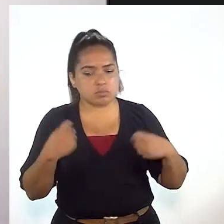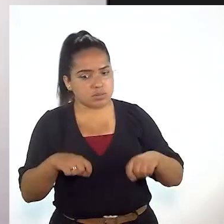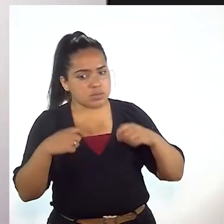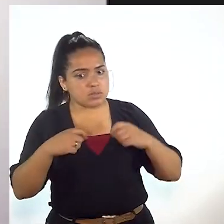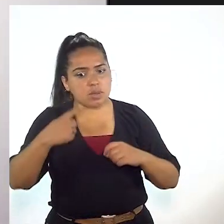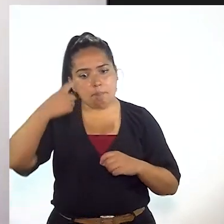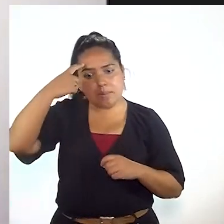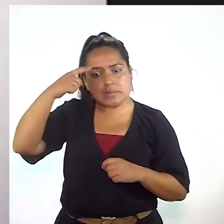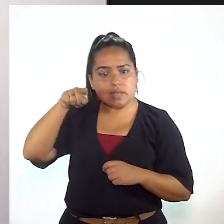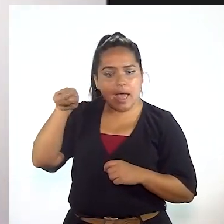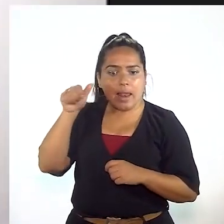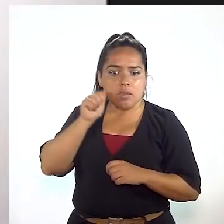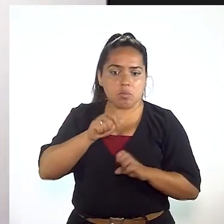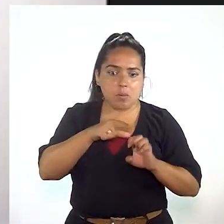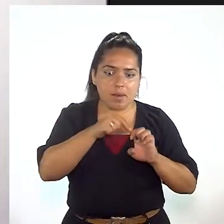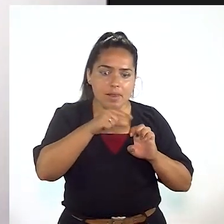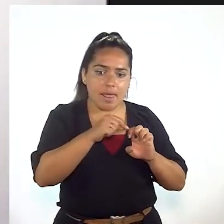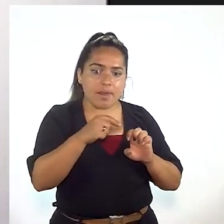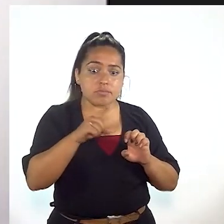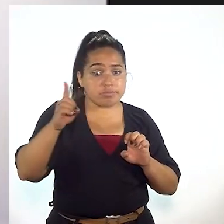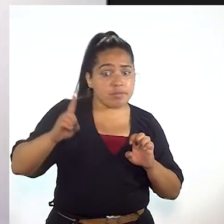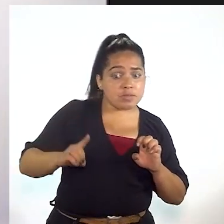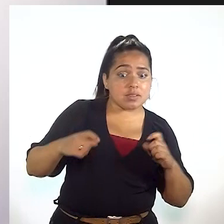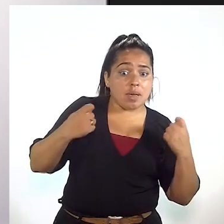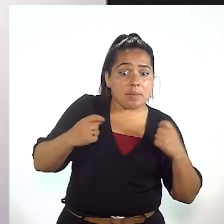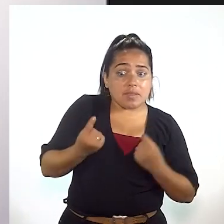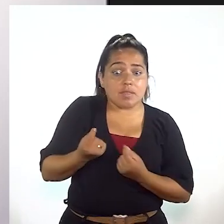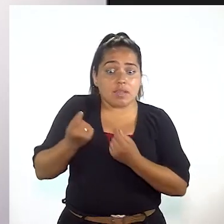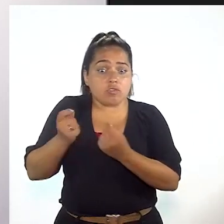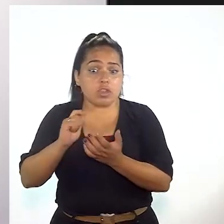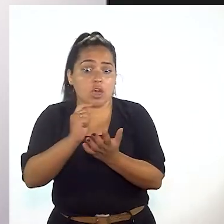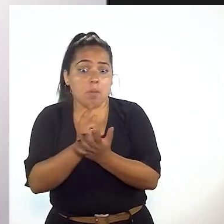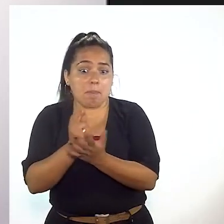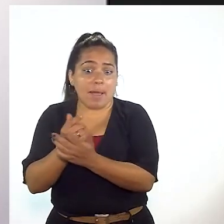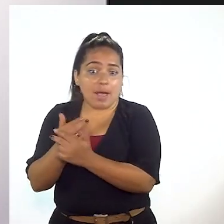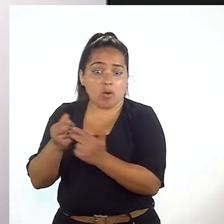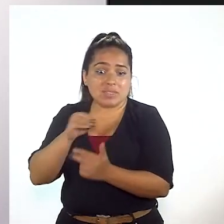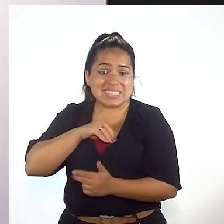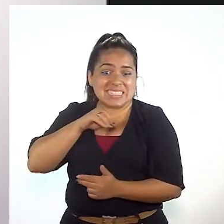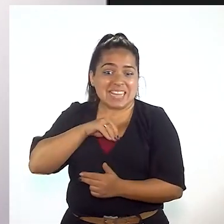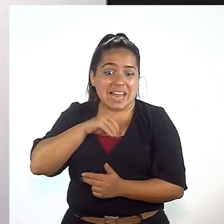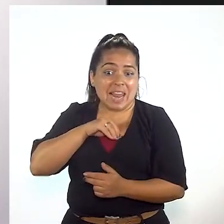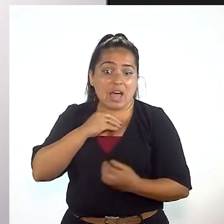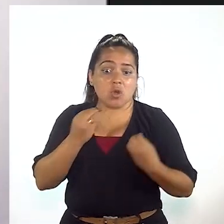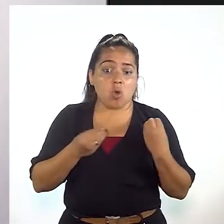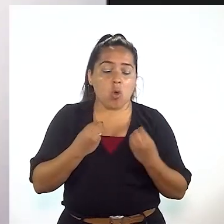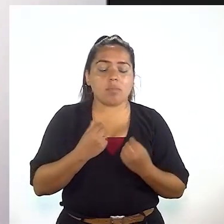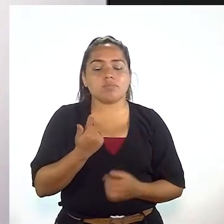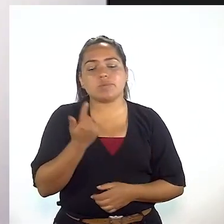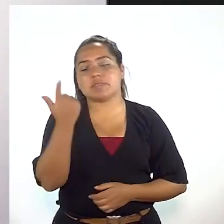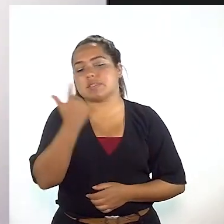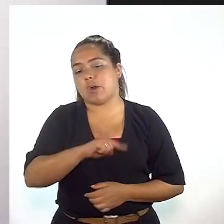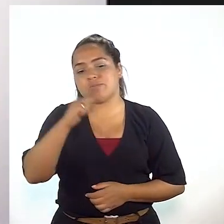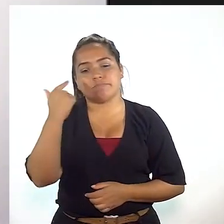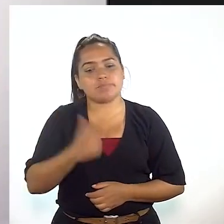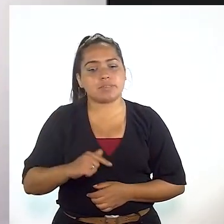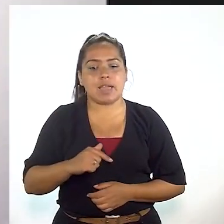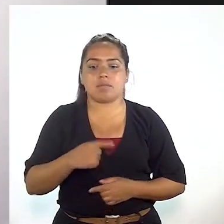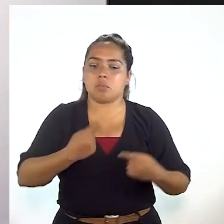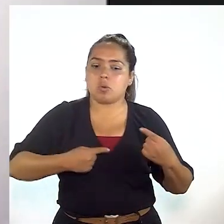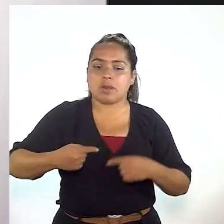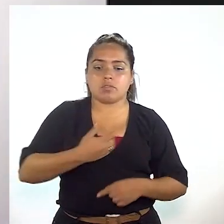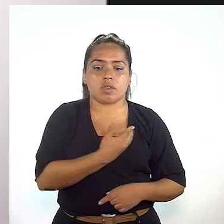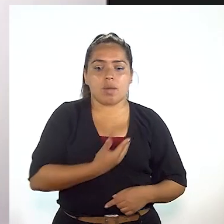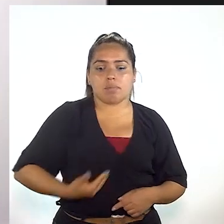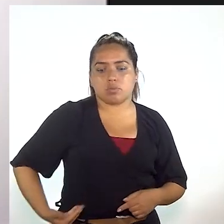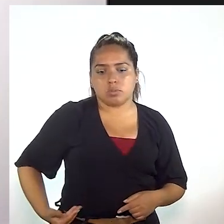vamos pensar também nessa locomoção dessas meninas, dessas mulheres, dessas grandes empreendedoras que precisam fazer uma grana final do mês,